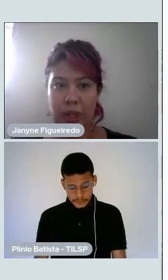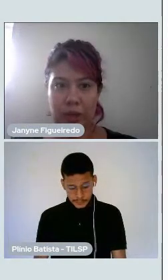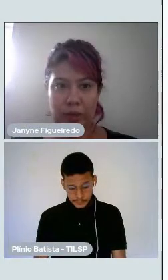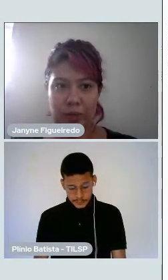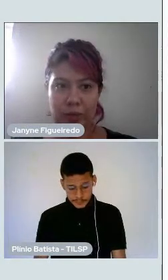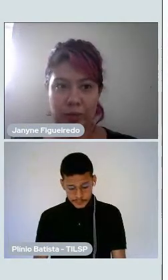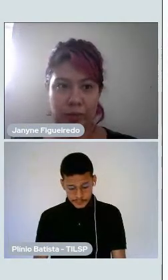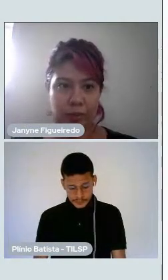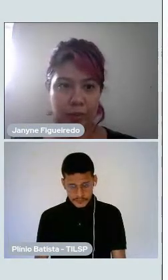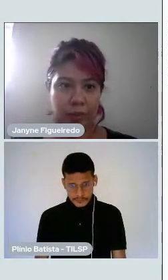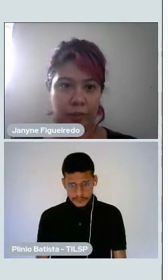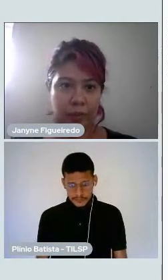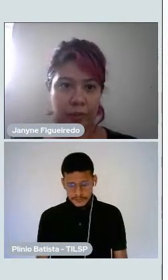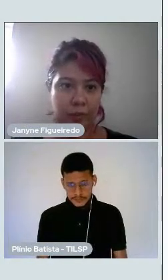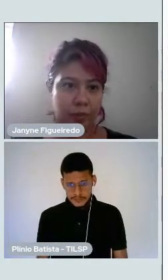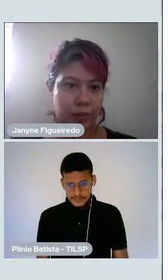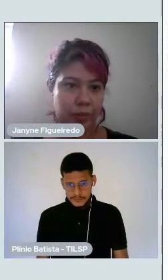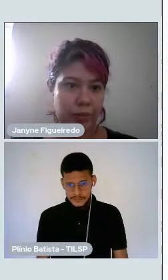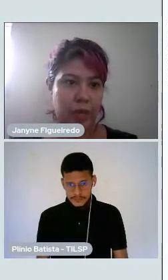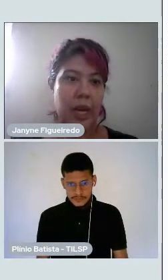Só um segundinho.